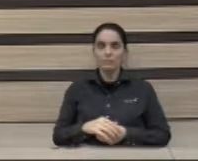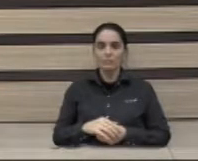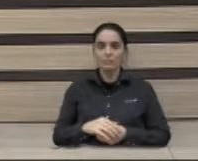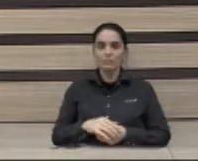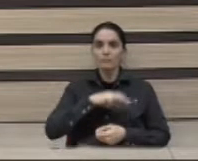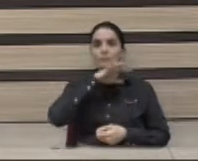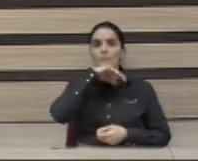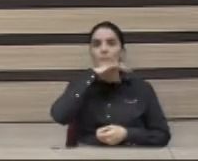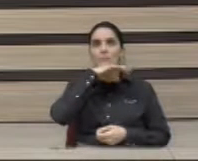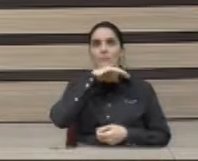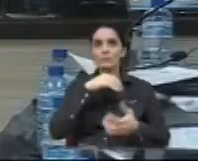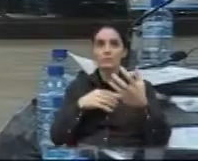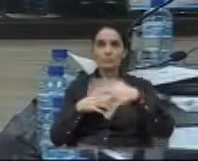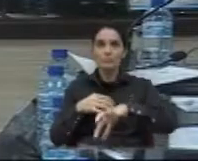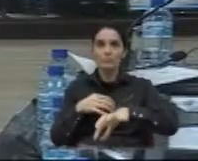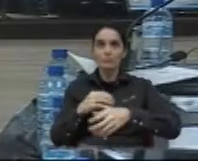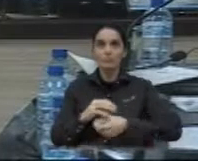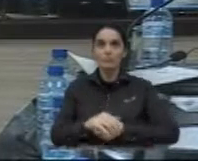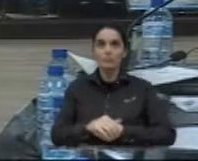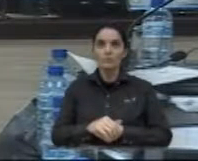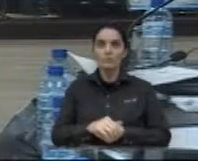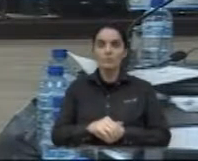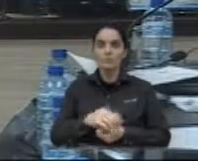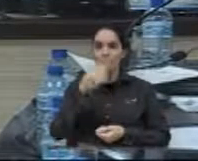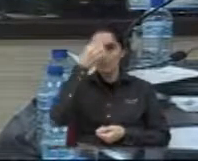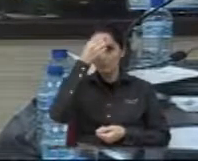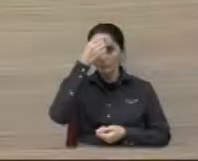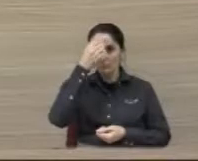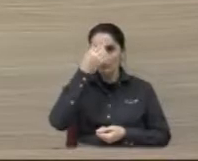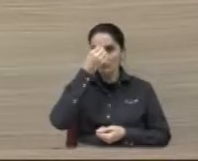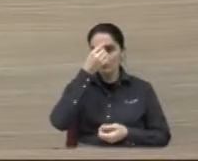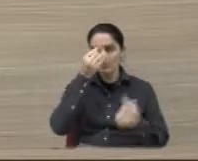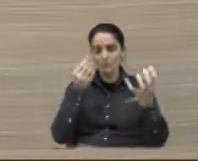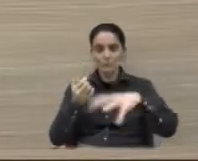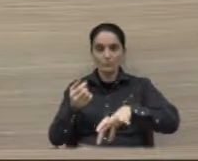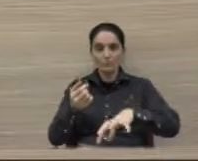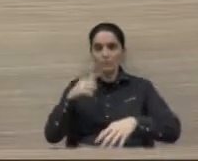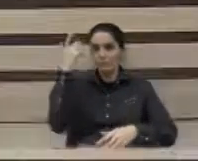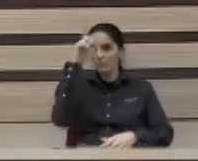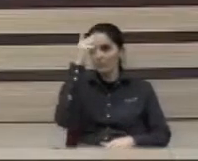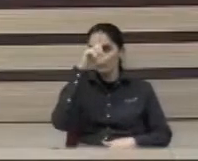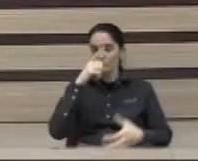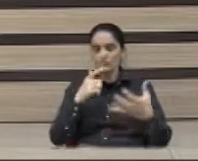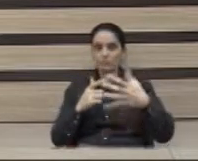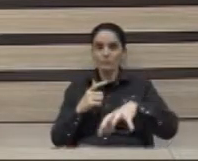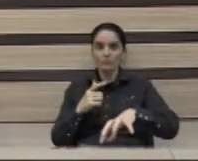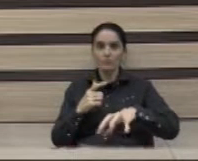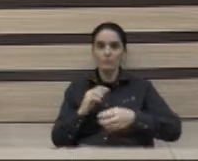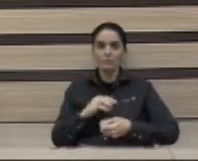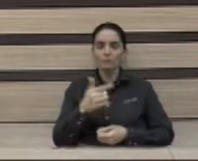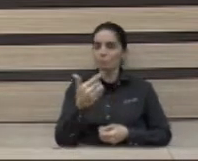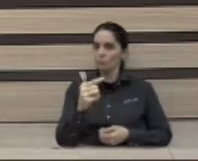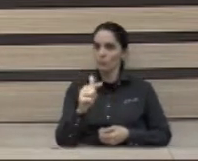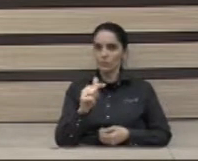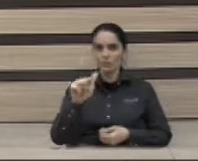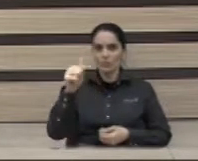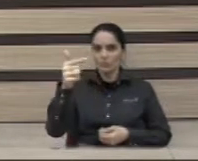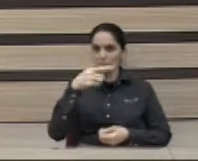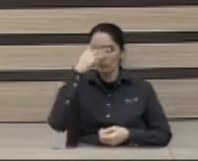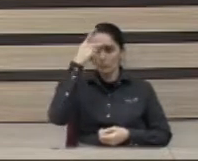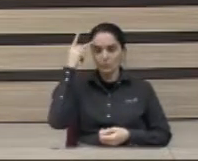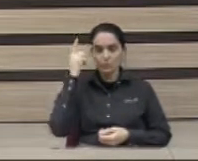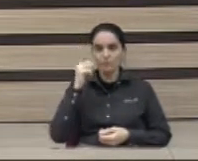Tigrão. Dispenso. Jorge de Freitas. Dispenso. Sidney Pascotto. Dispenso. Não havendo mais quem queira fazer